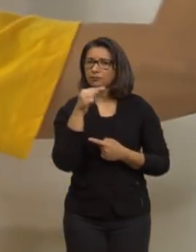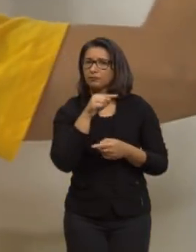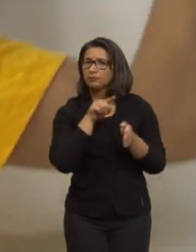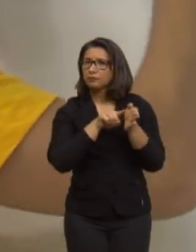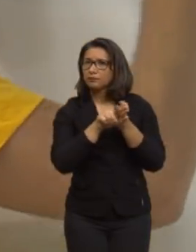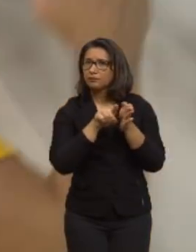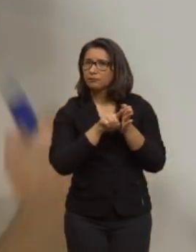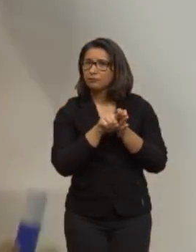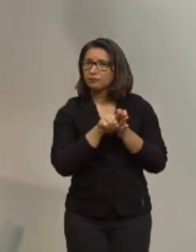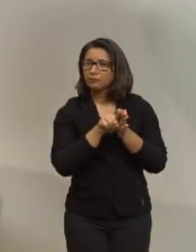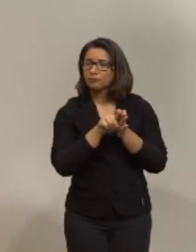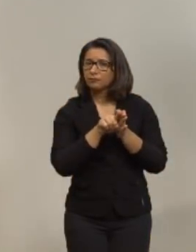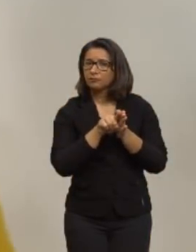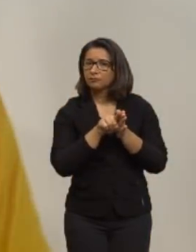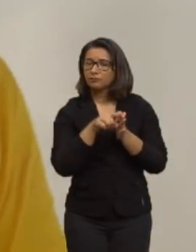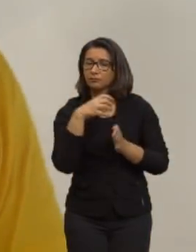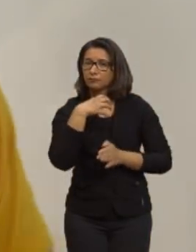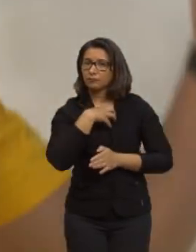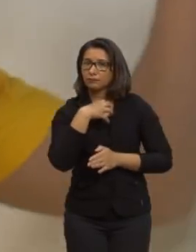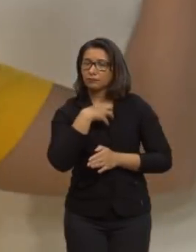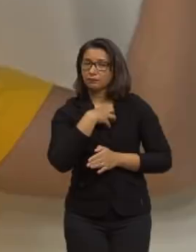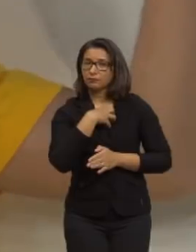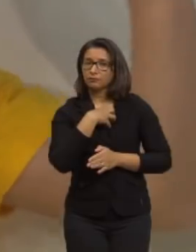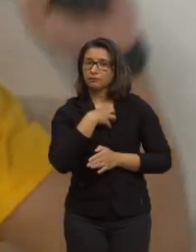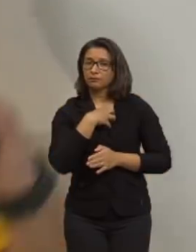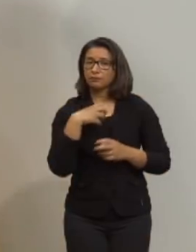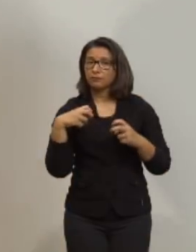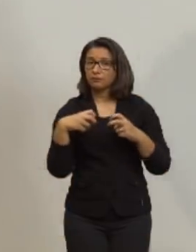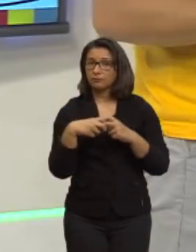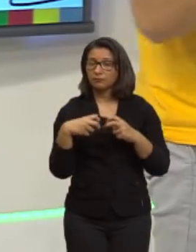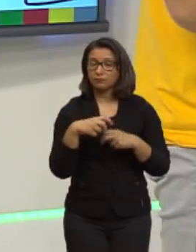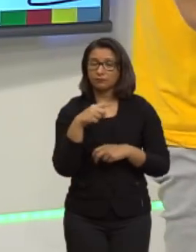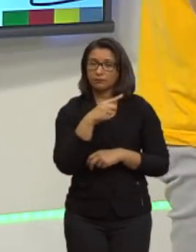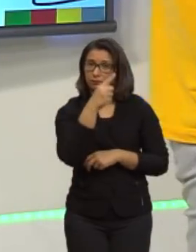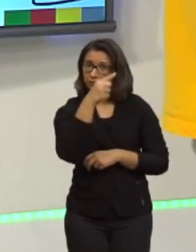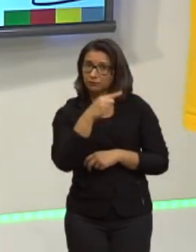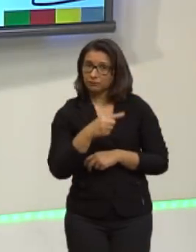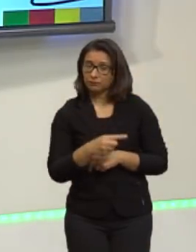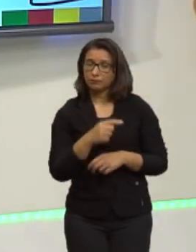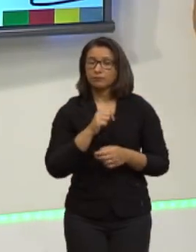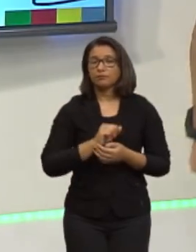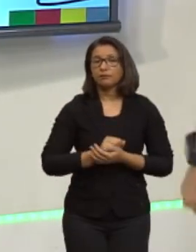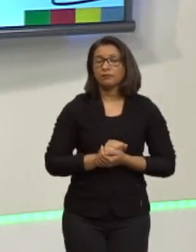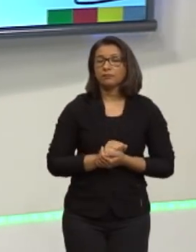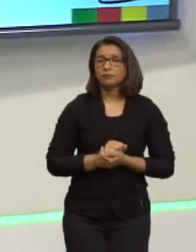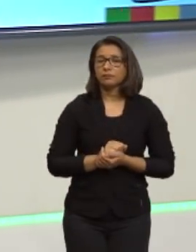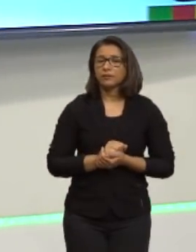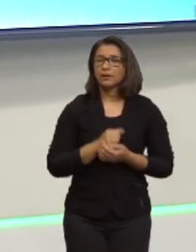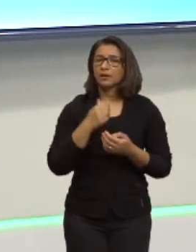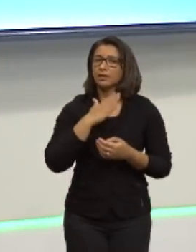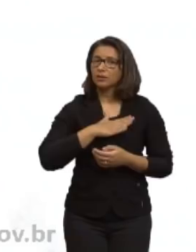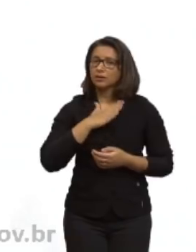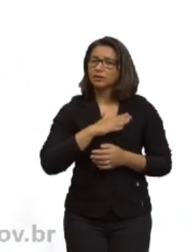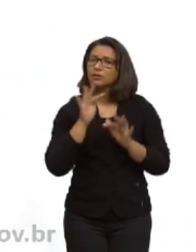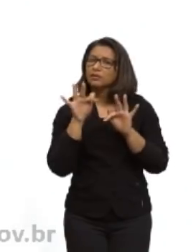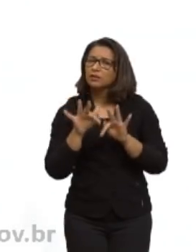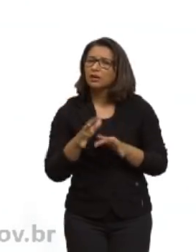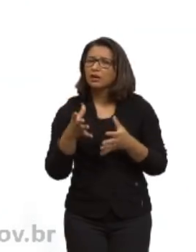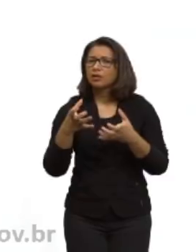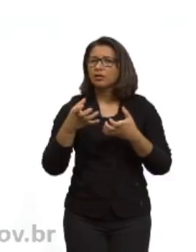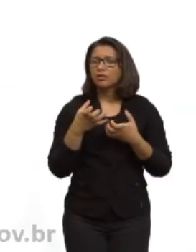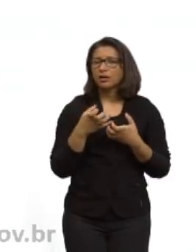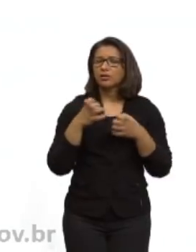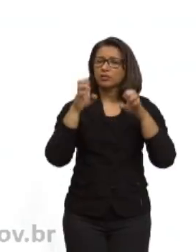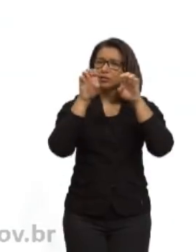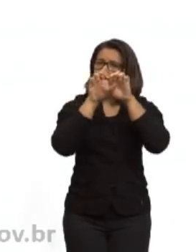aqui ó que é o estado físico ou a forma alotrópica nesse caso aqui tranquilo e agora para o final eu quero